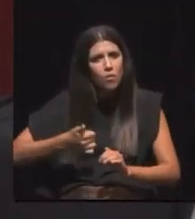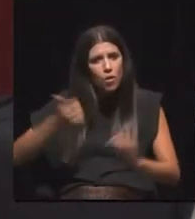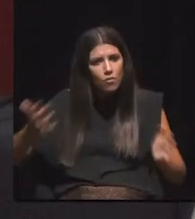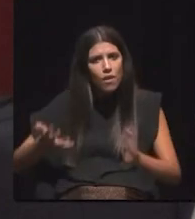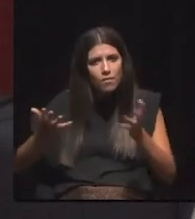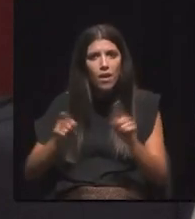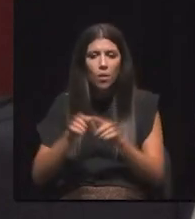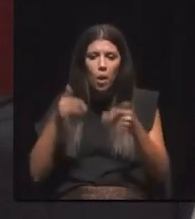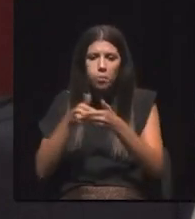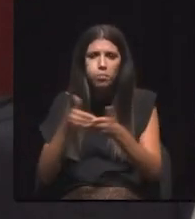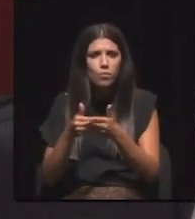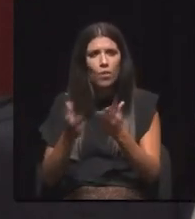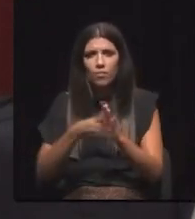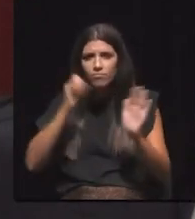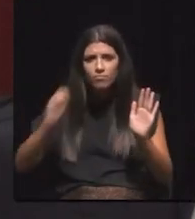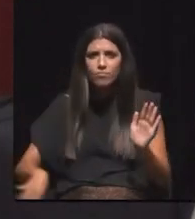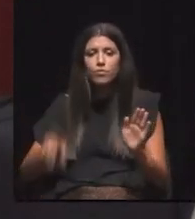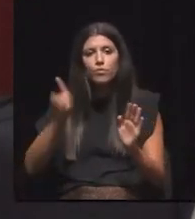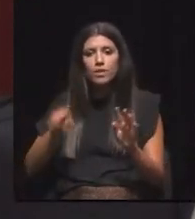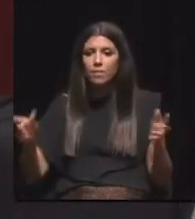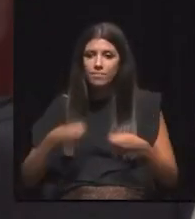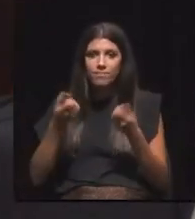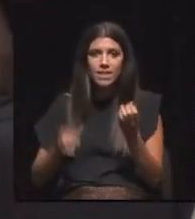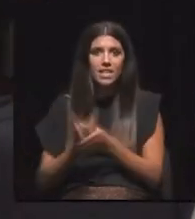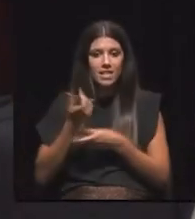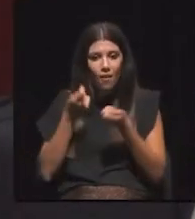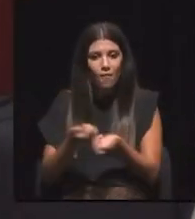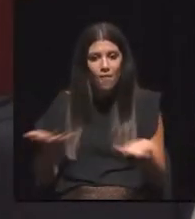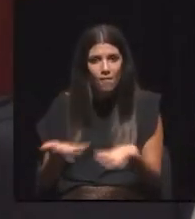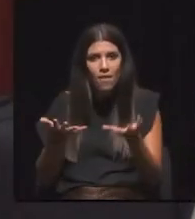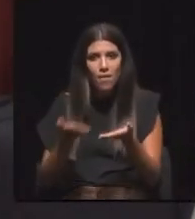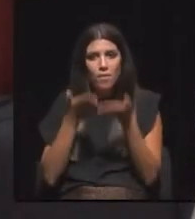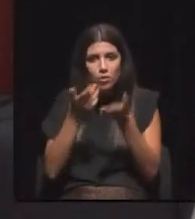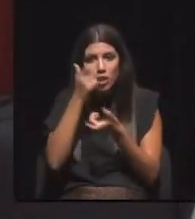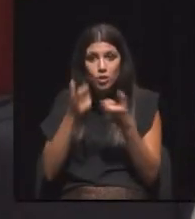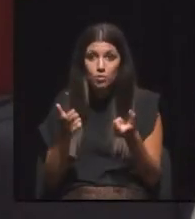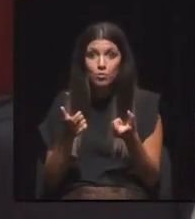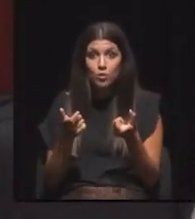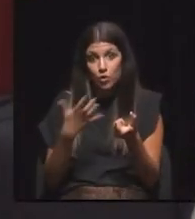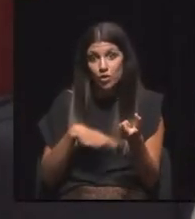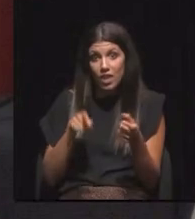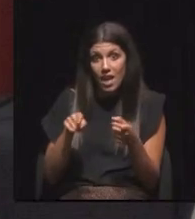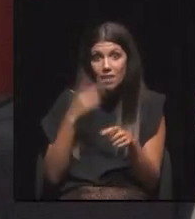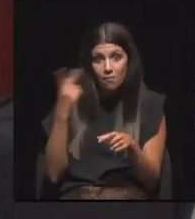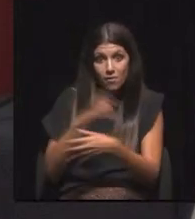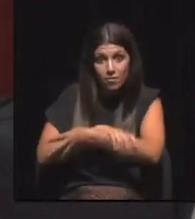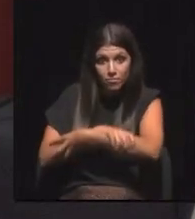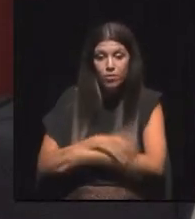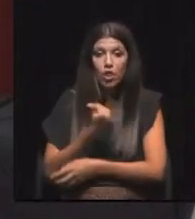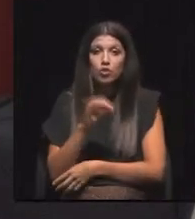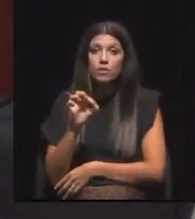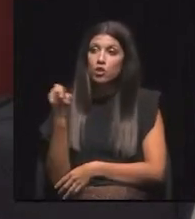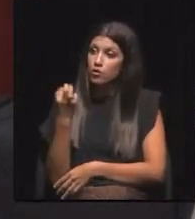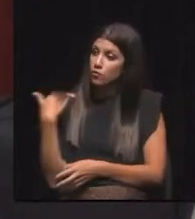das barreiras que a ele existem e com a criação de incentivos para quem opta por este modelo não especulativo. E por isso, já em 2018, trouxemos